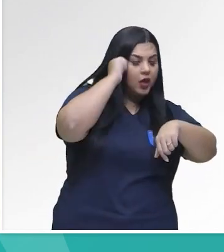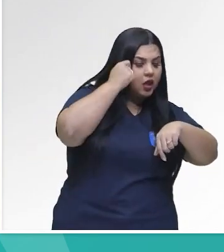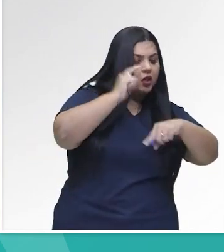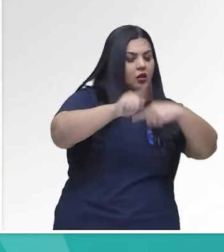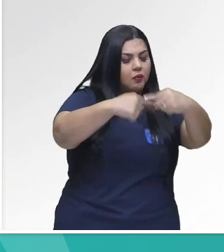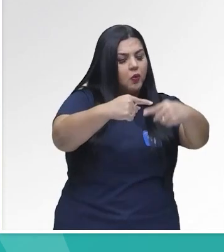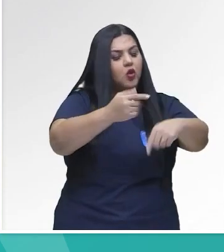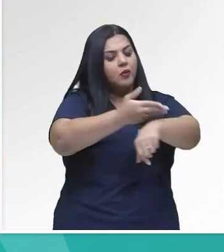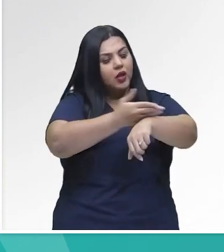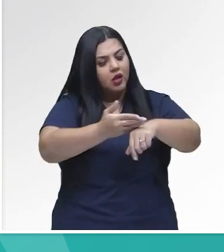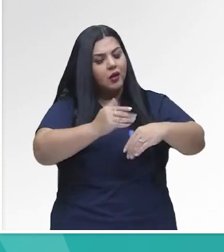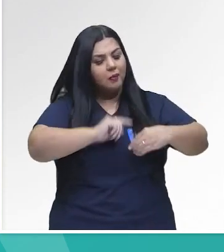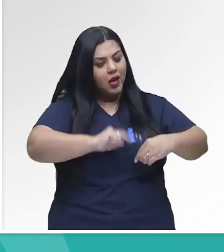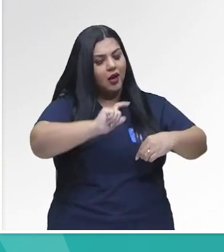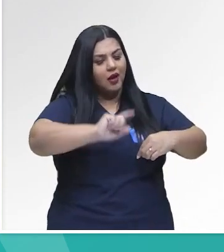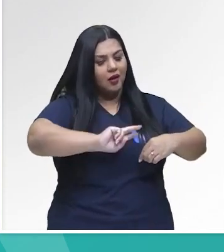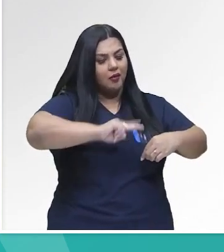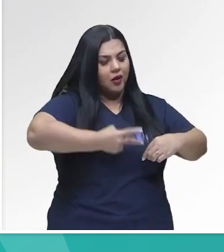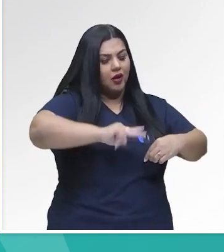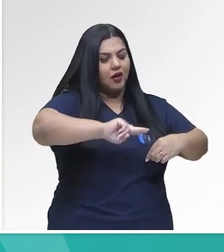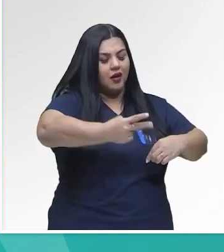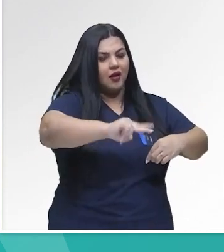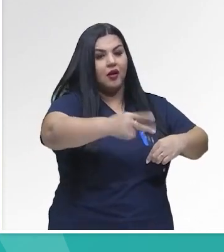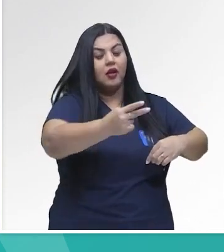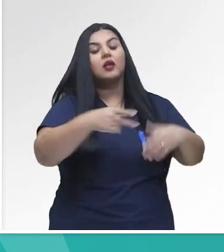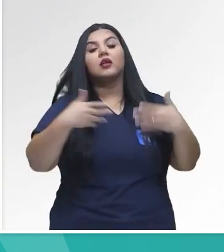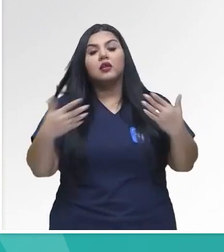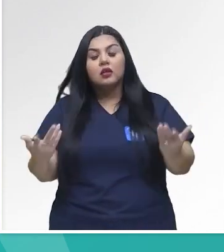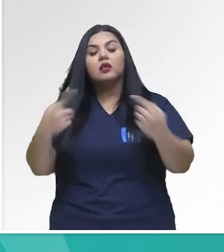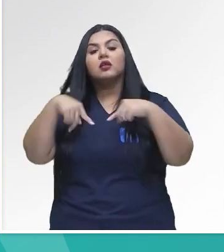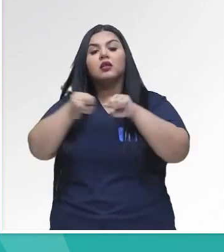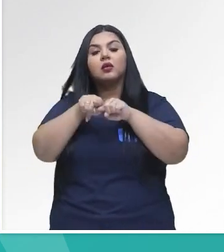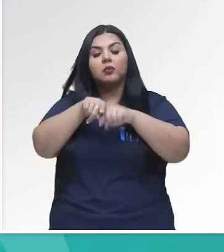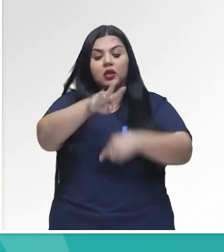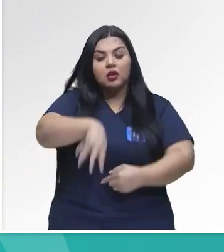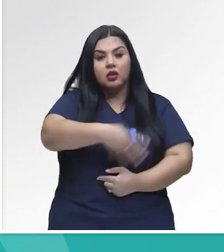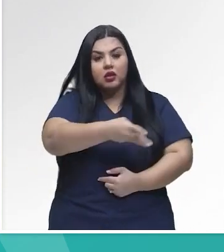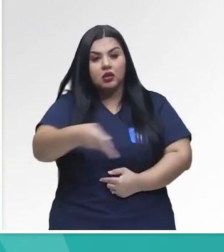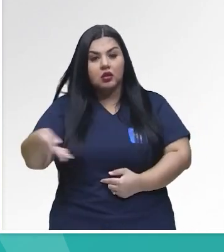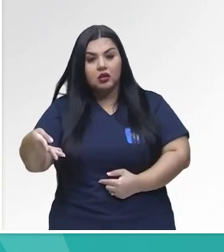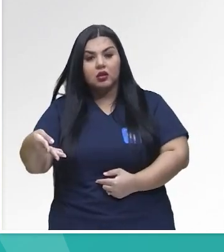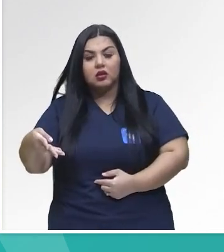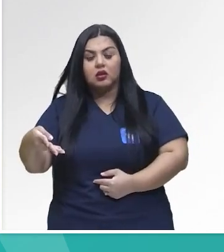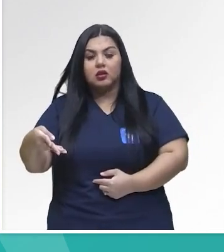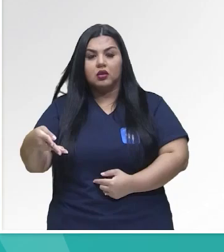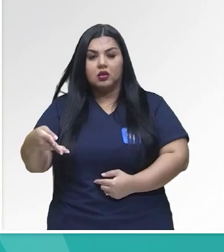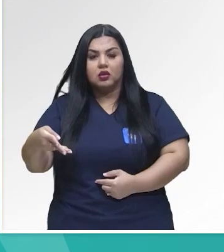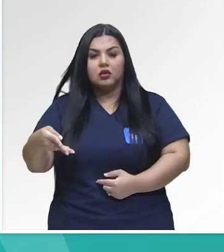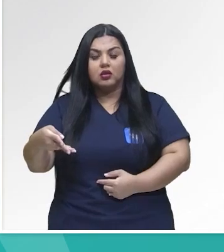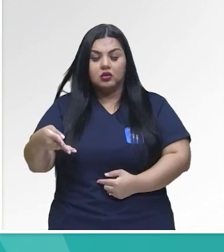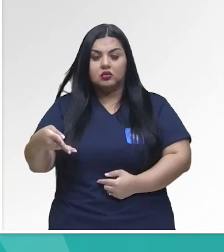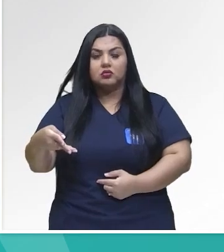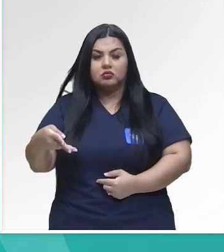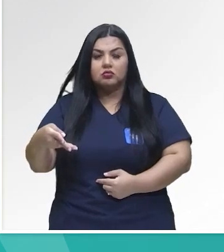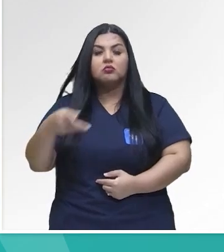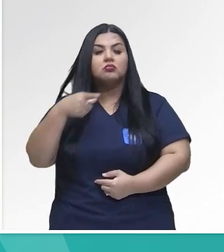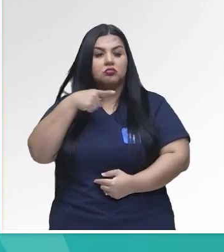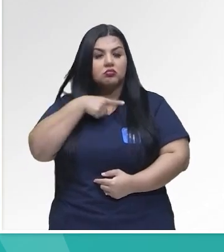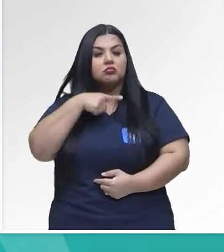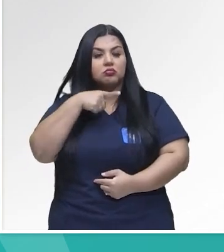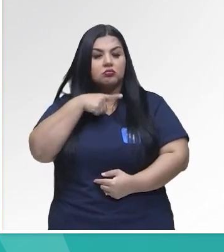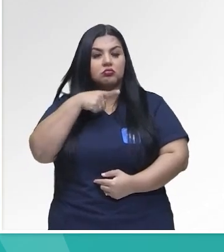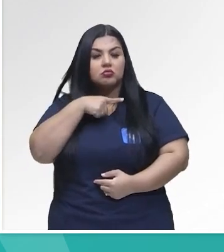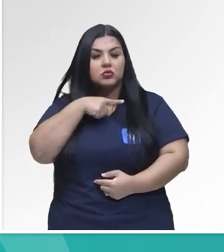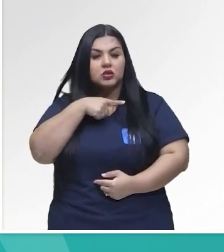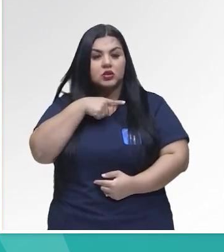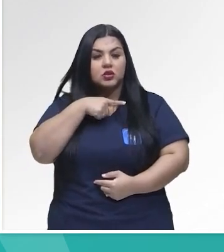casas alternadas. O tabuleiro, ele tem linhas, é exatamente por essas linhas é que as peças